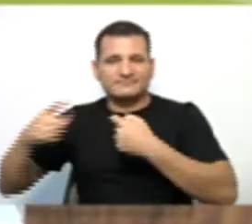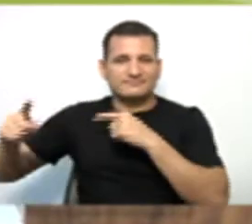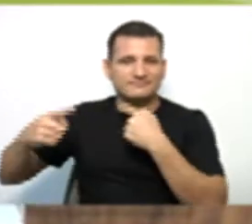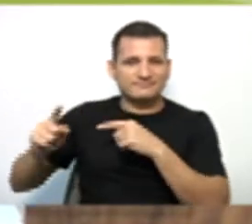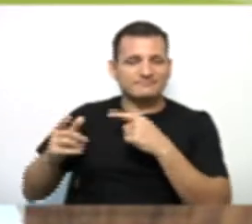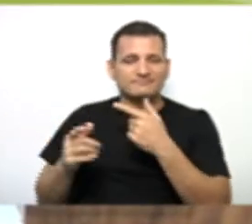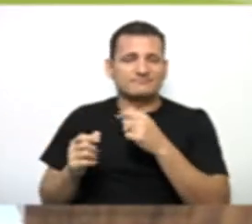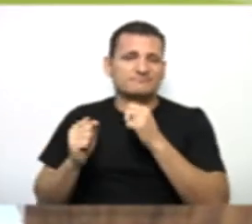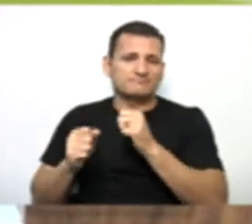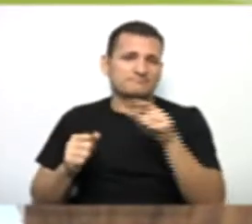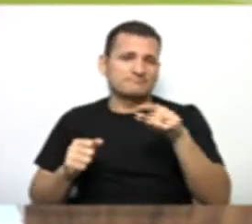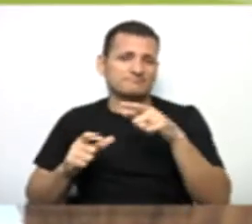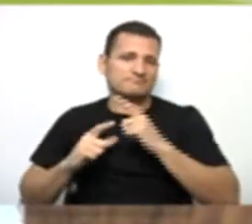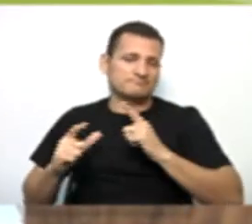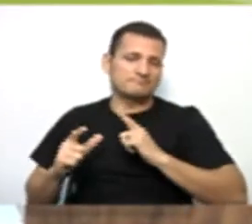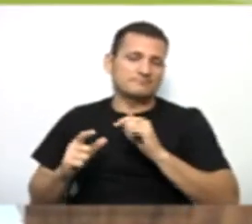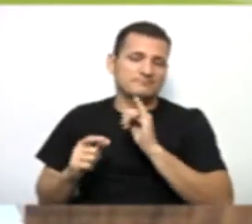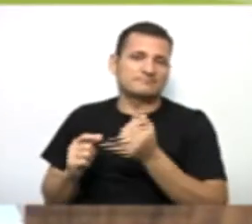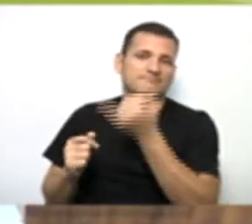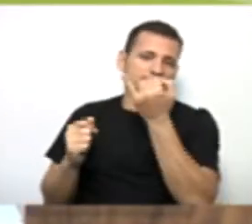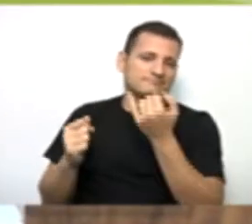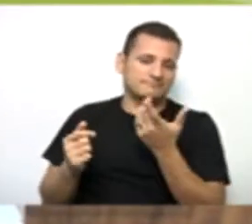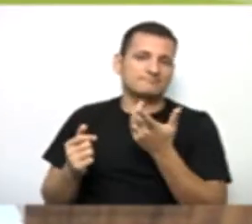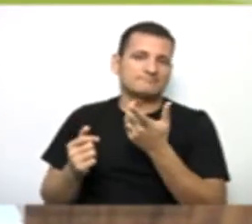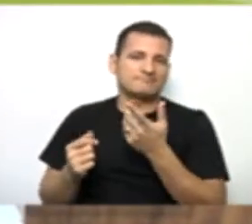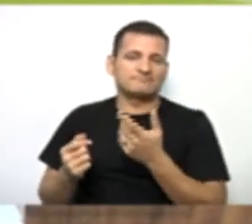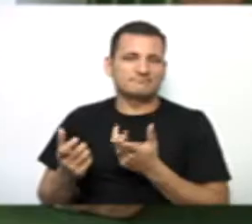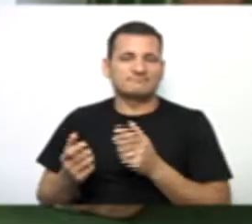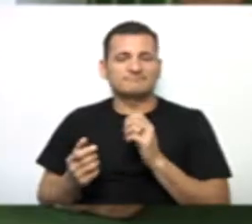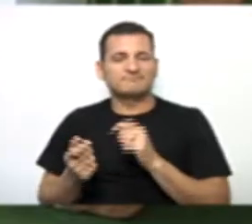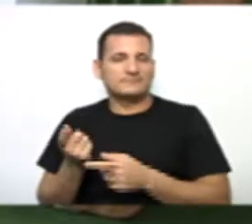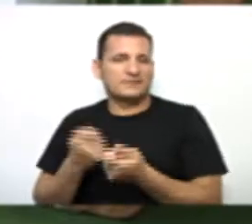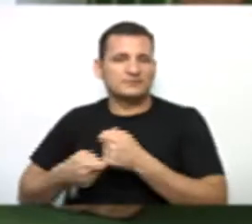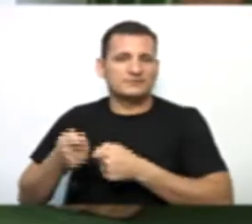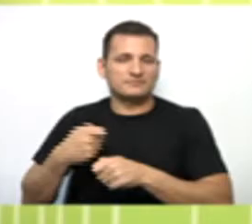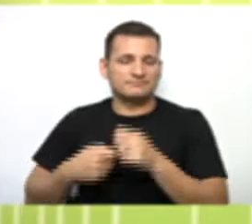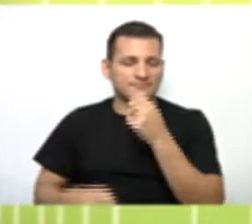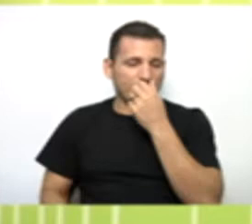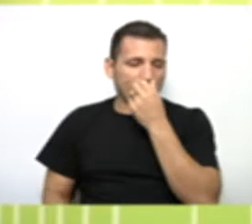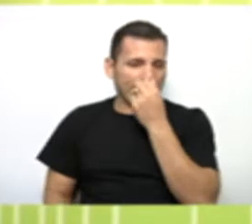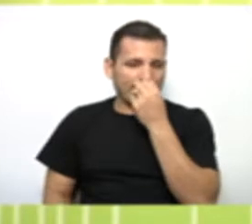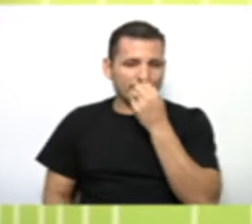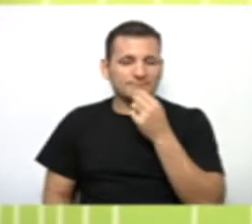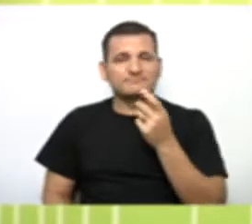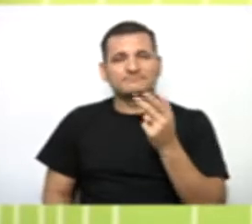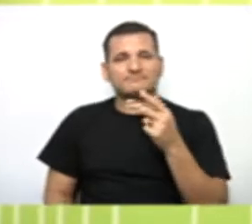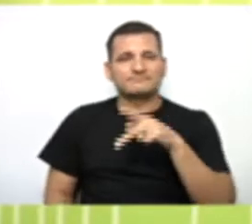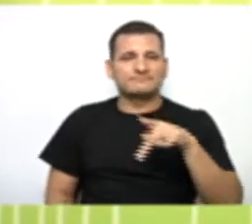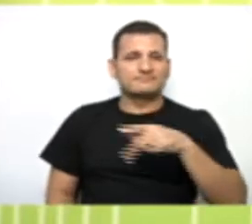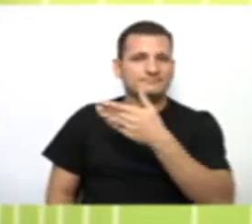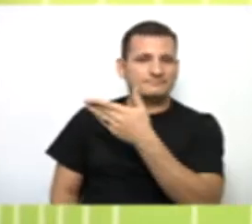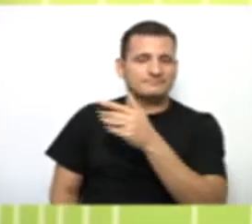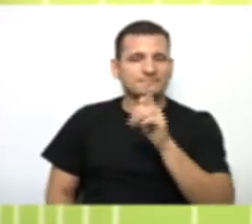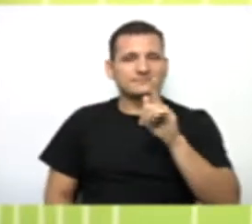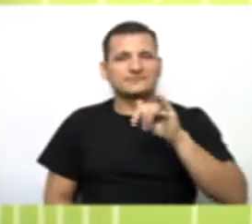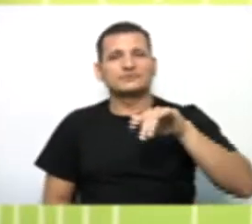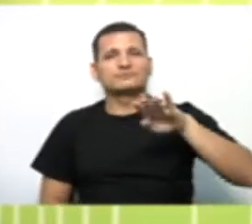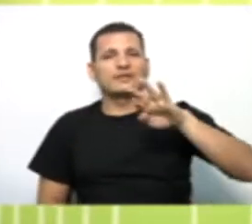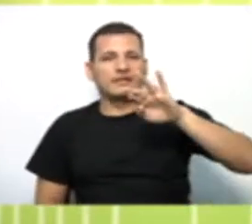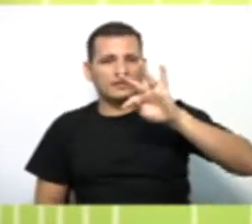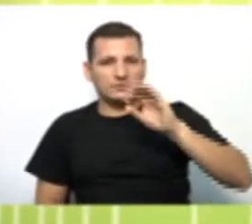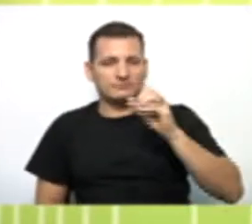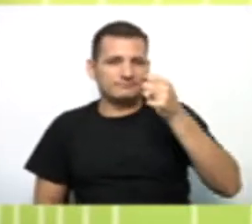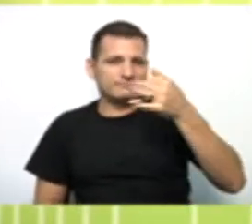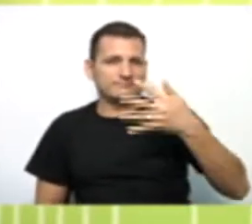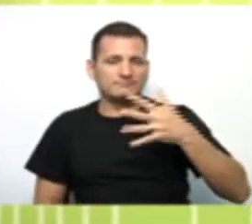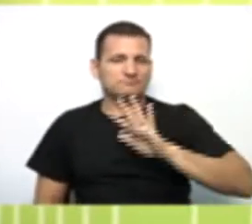você saia favorecido da negociação. Não é mesmo, professor? É isso aí. Como o professor Gilberto bem disse,